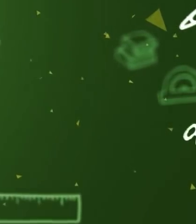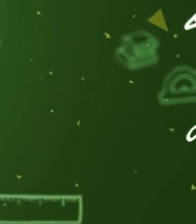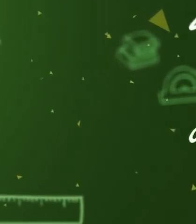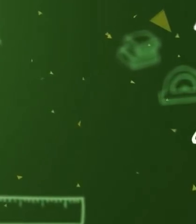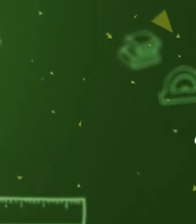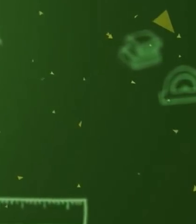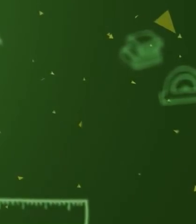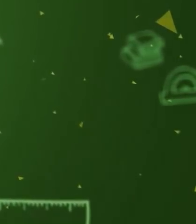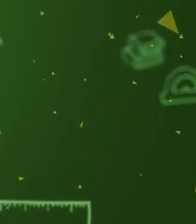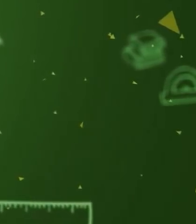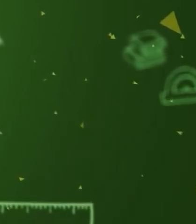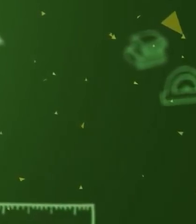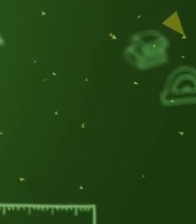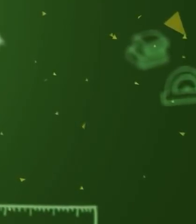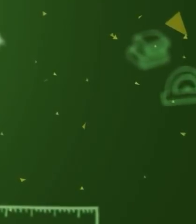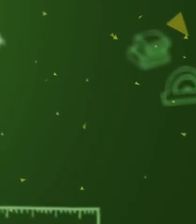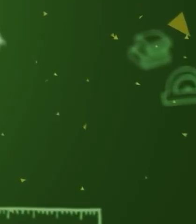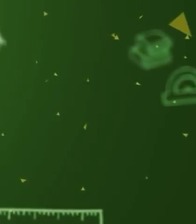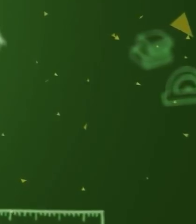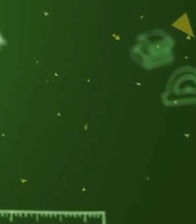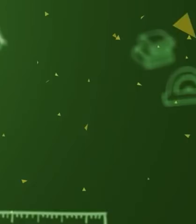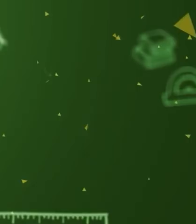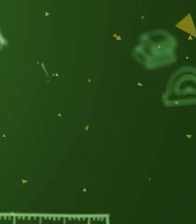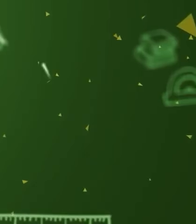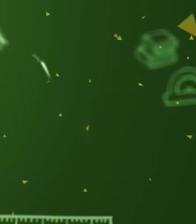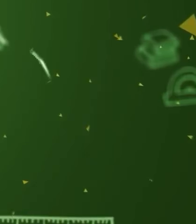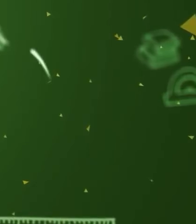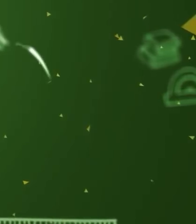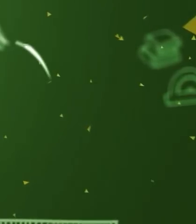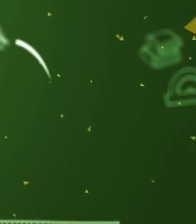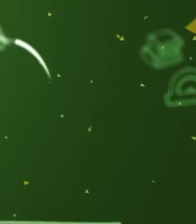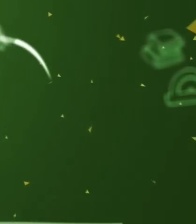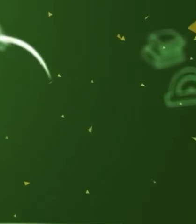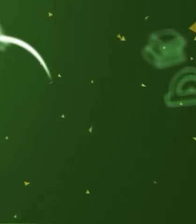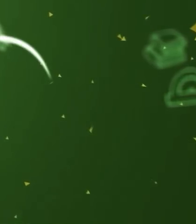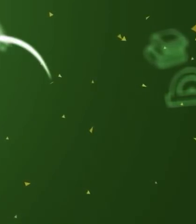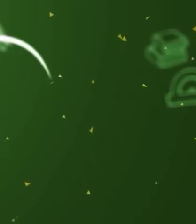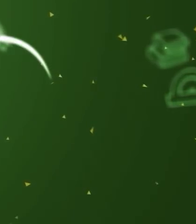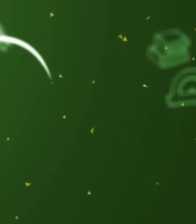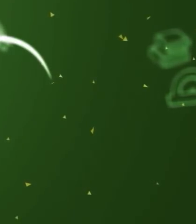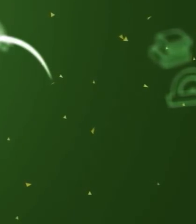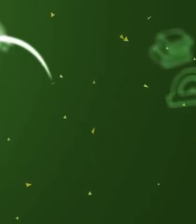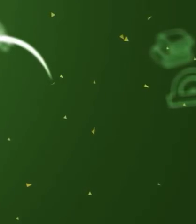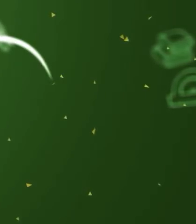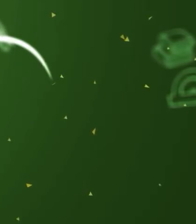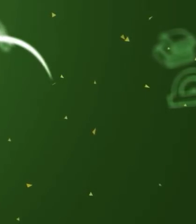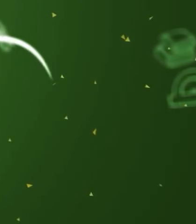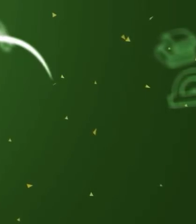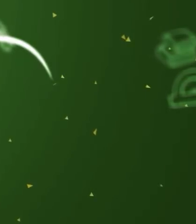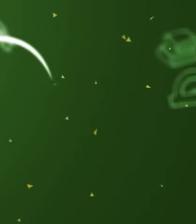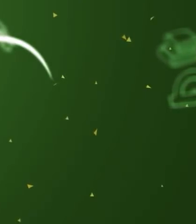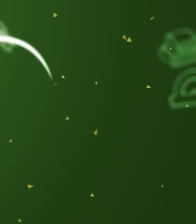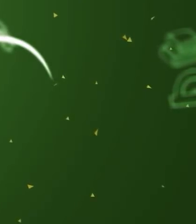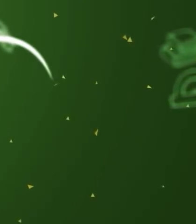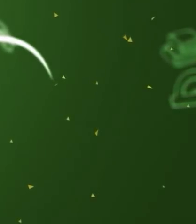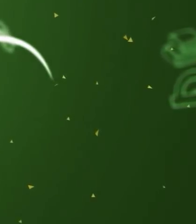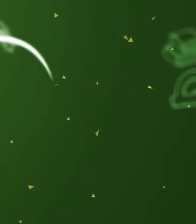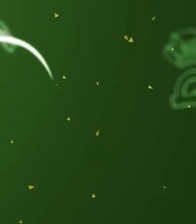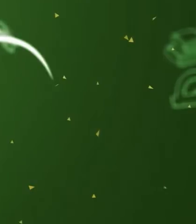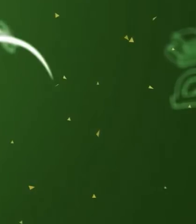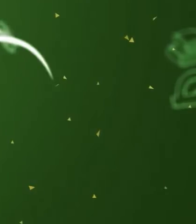E aí, viu? Esse poema, na verdade, um trecho desse